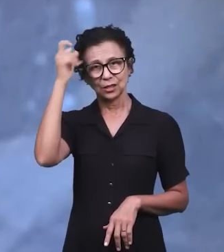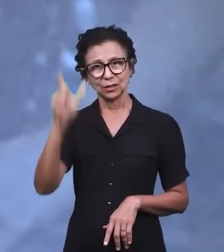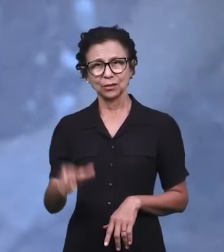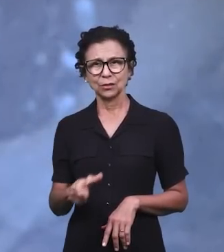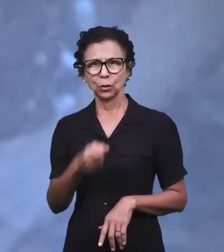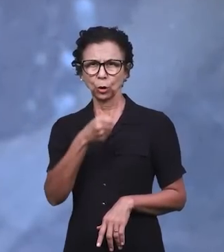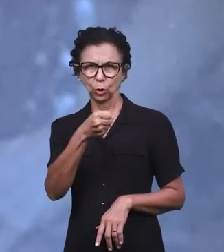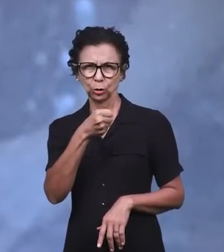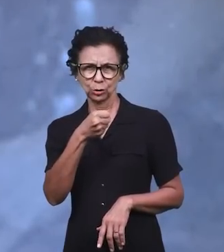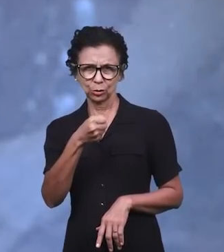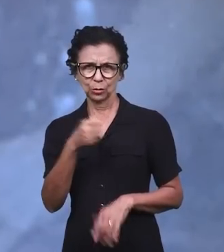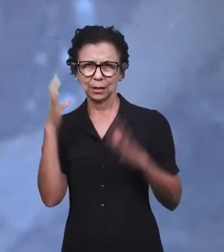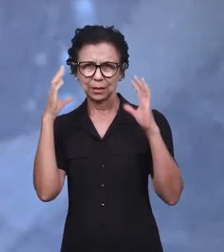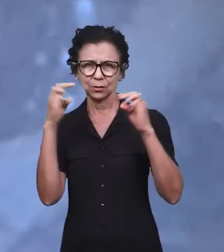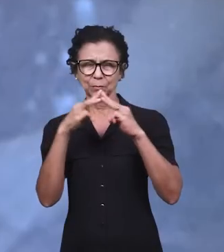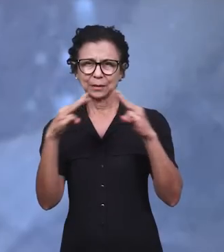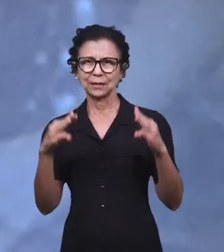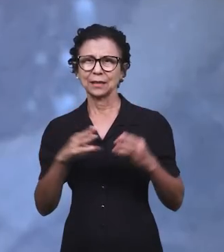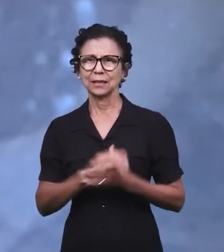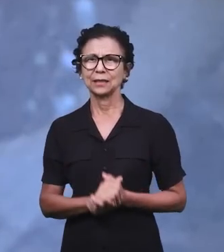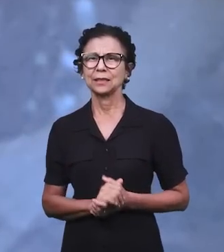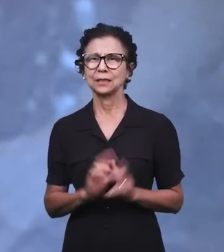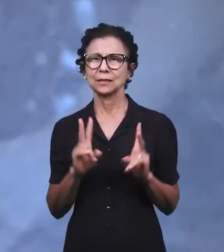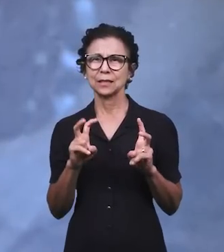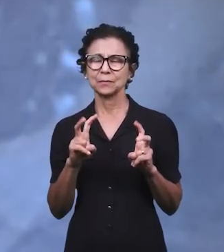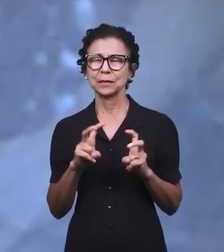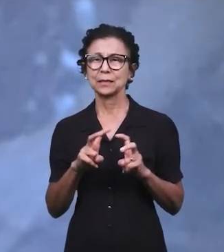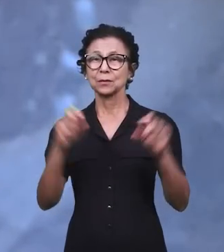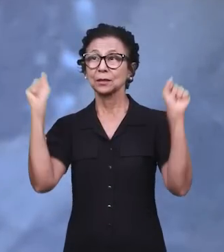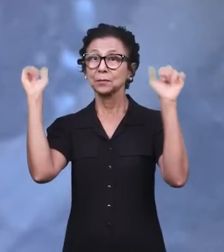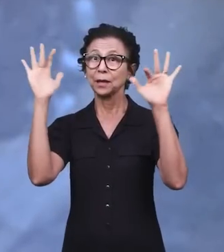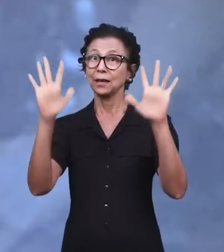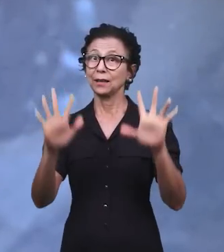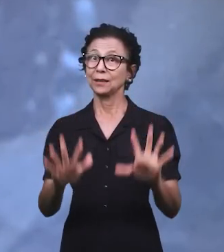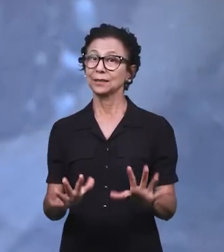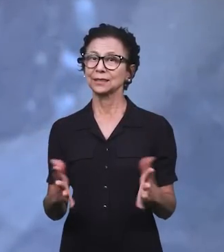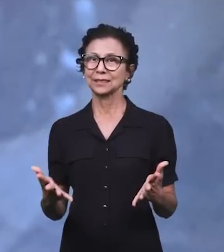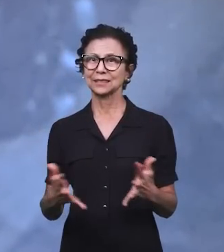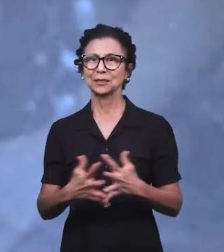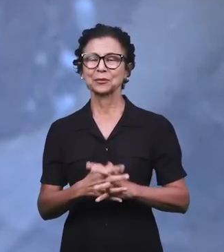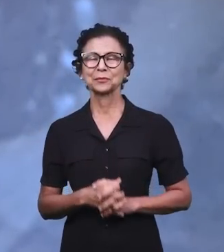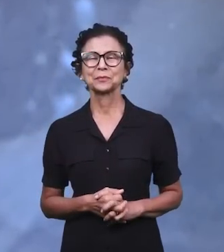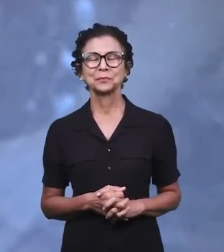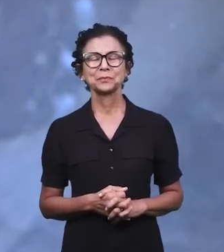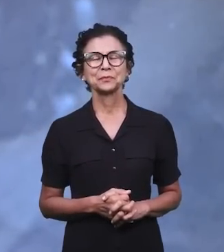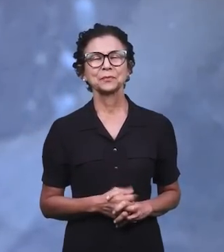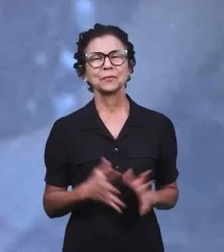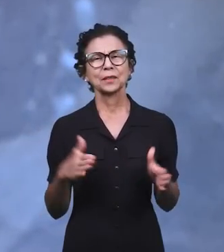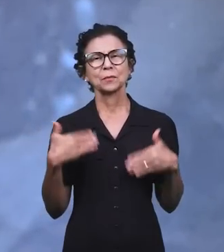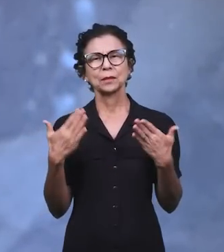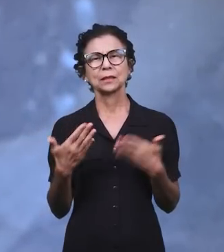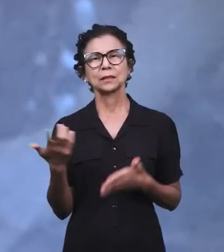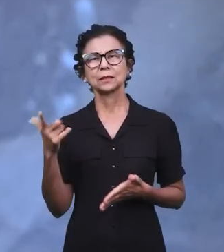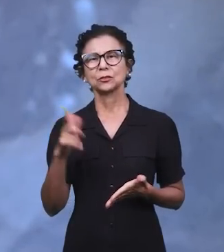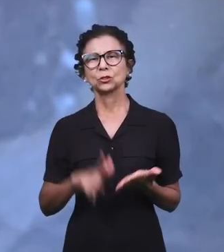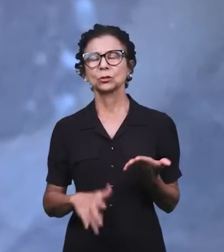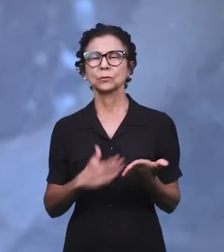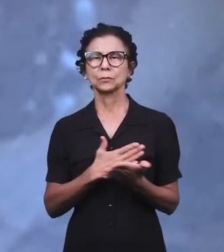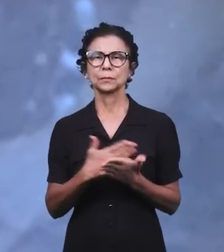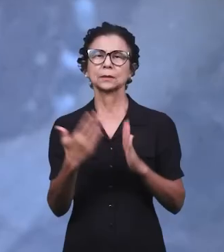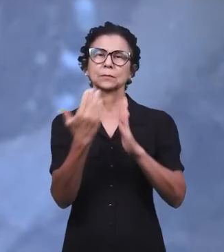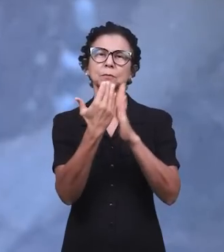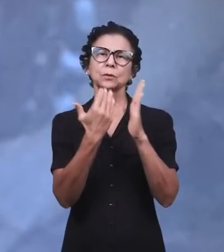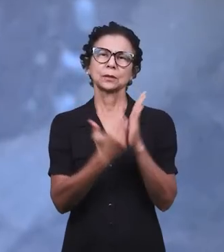gente. Estou pegando o bordão do Jorginho e trazendo aqui dentro do programa. Olha só, uma alegria começarmos mais uma edição do programa Os Dias da Minha